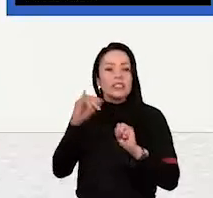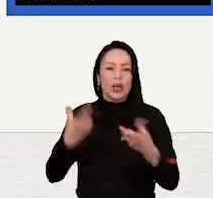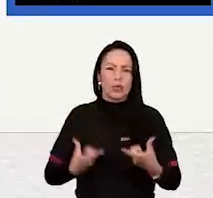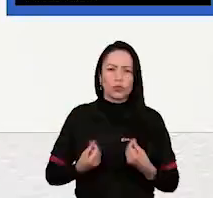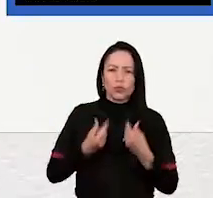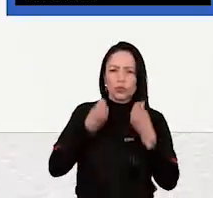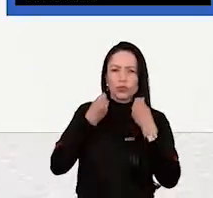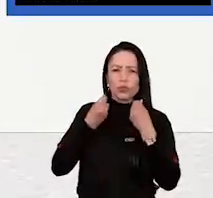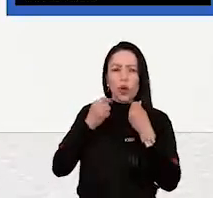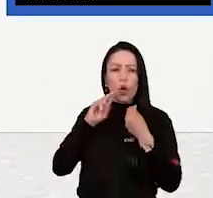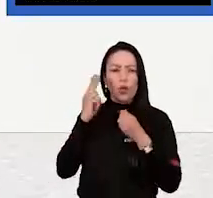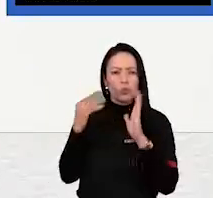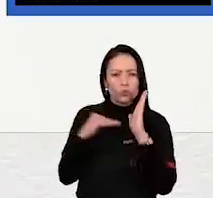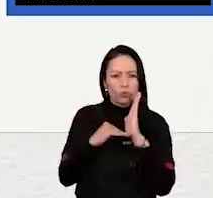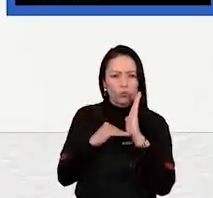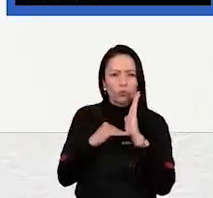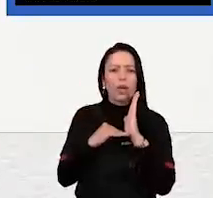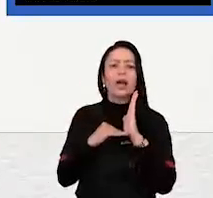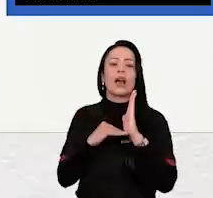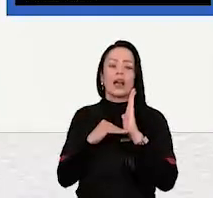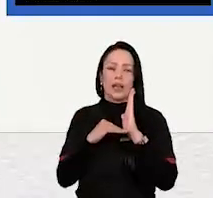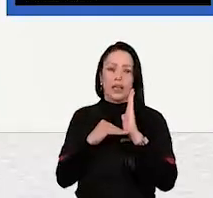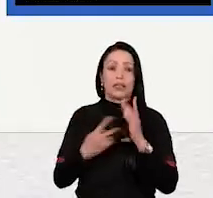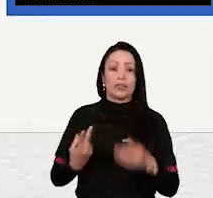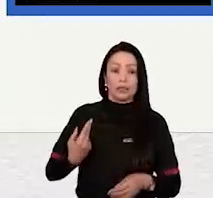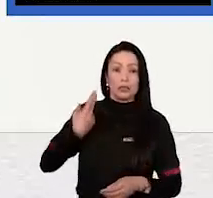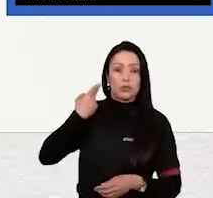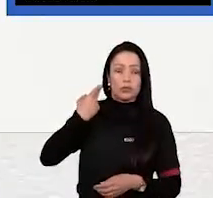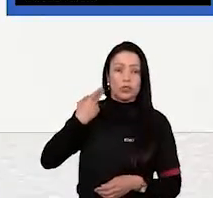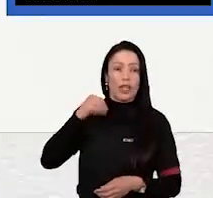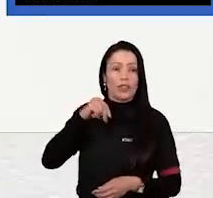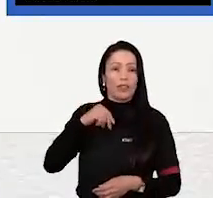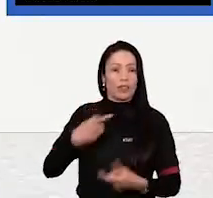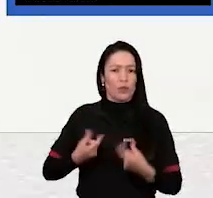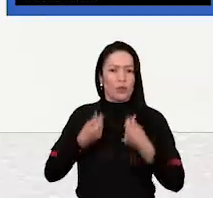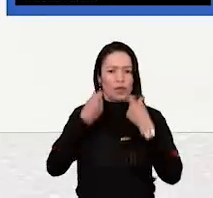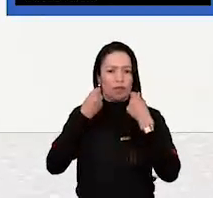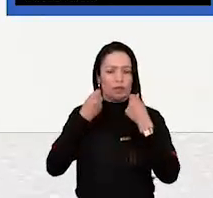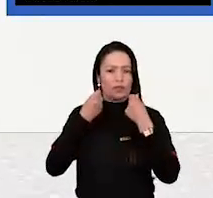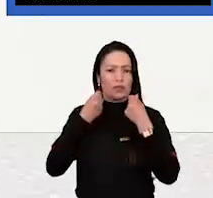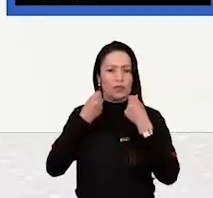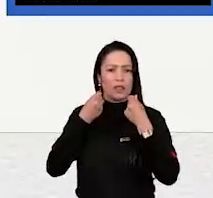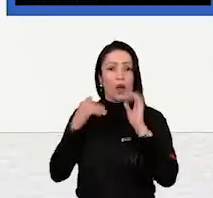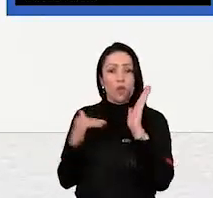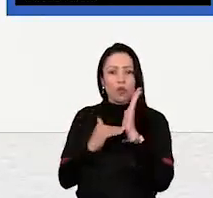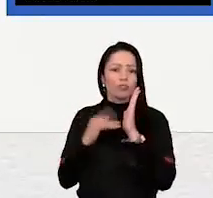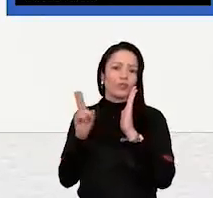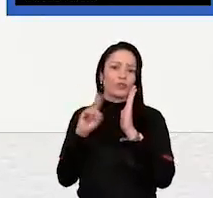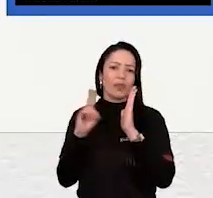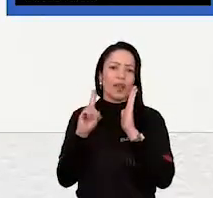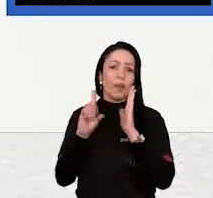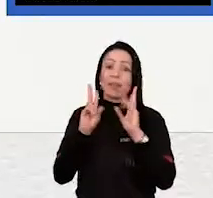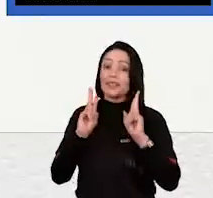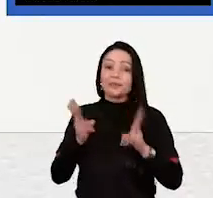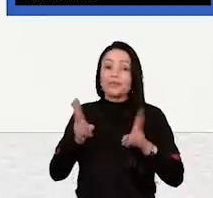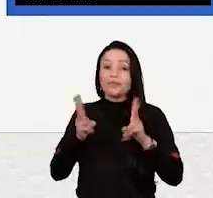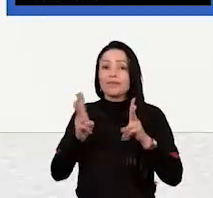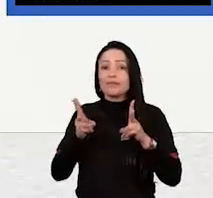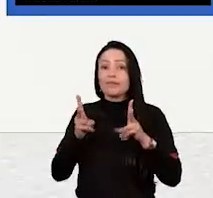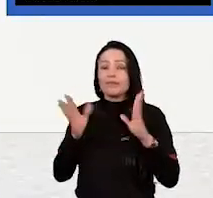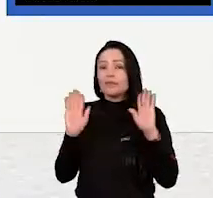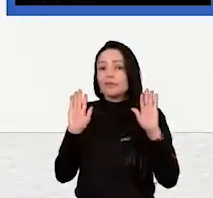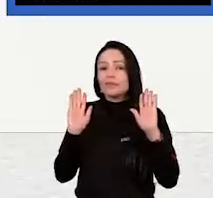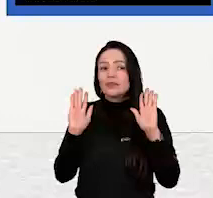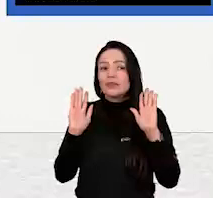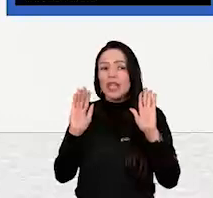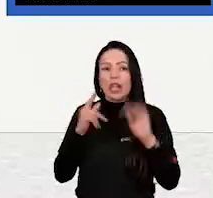um colisteatoma, né, neoplasia é cirurgia, colisteatoma não é cirúrgico na nossa opinião, mas é para sempre. Se ele tiver pus